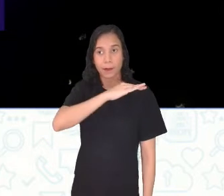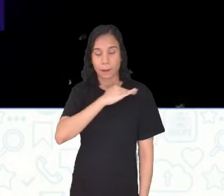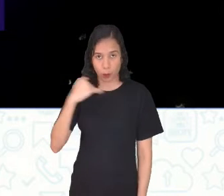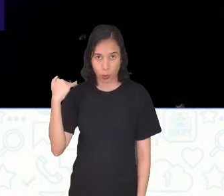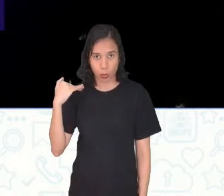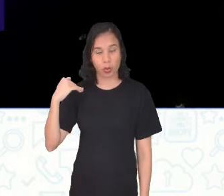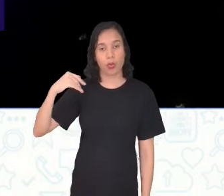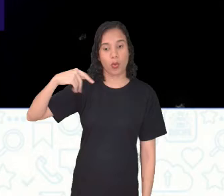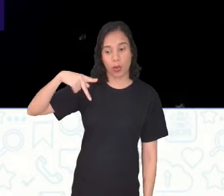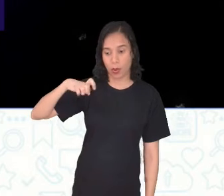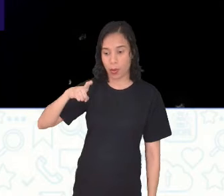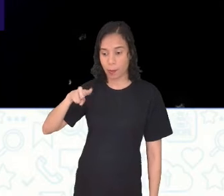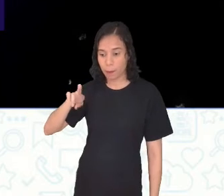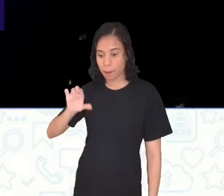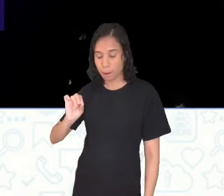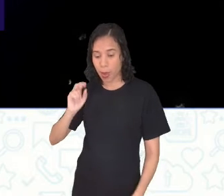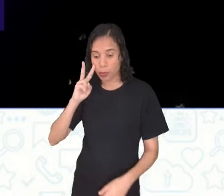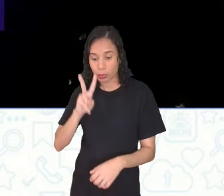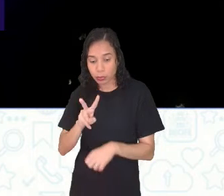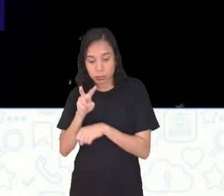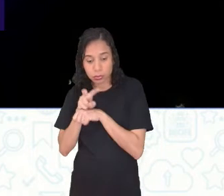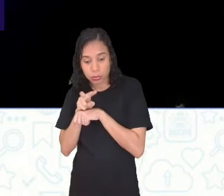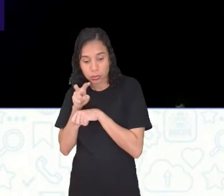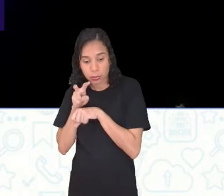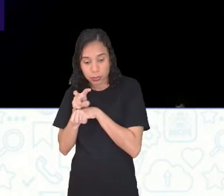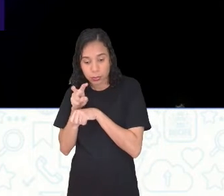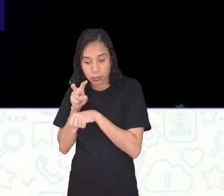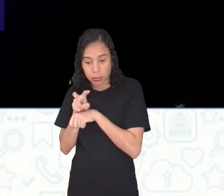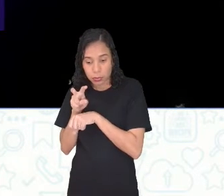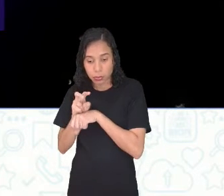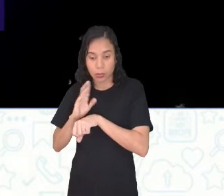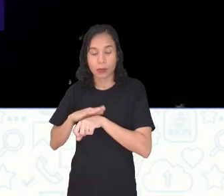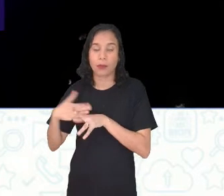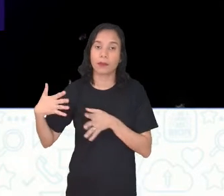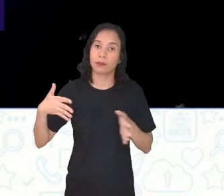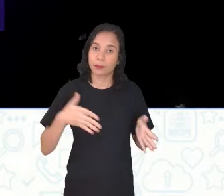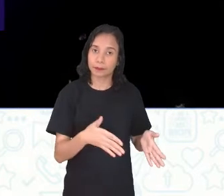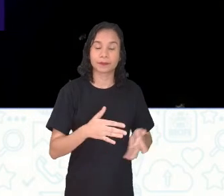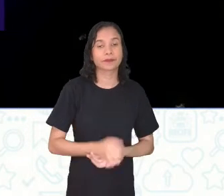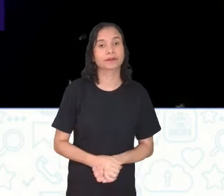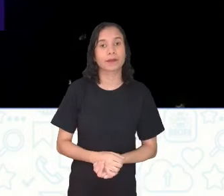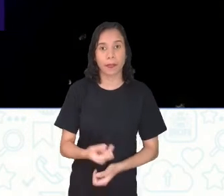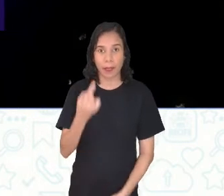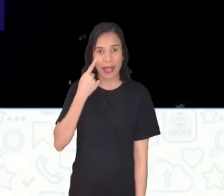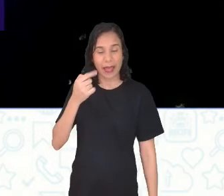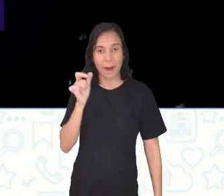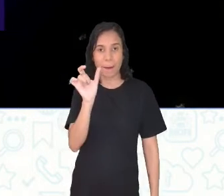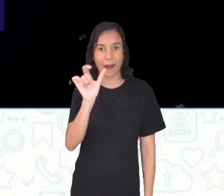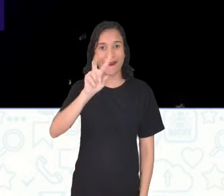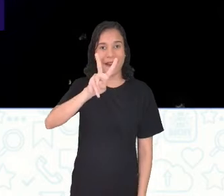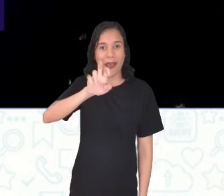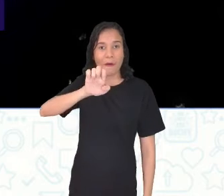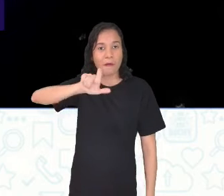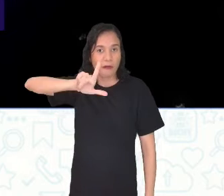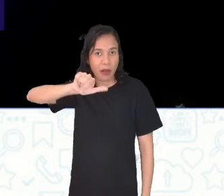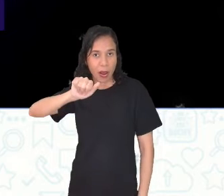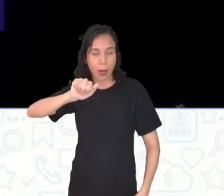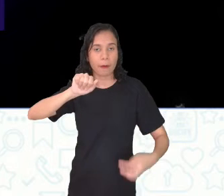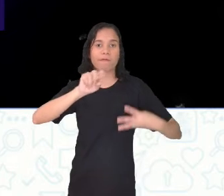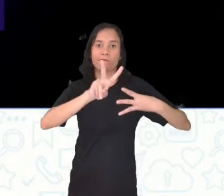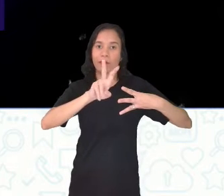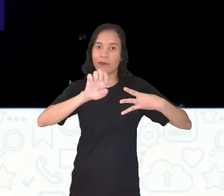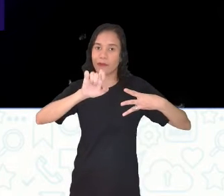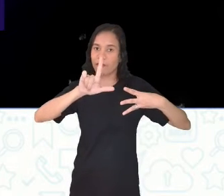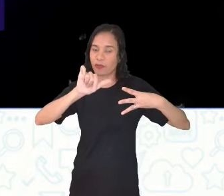na verdade, está ali ao lado de Maria acompanhando o seu velório. Tá vendo que a palavra é a mesma, ela se escreve